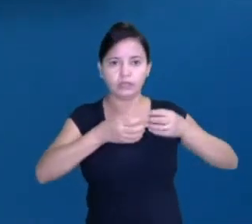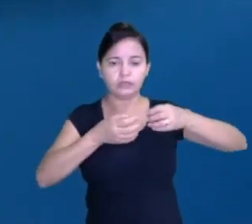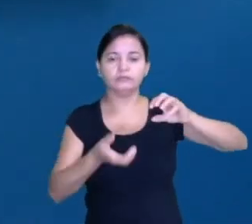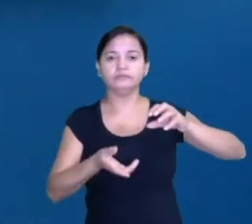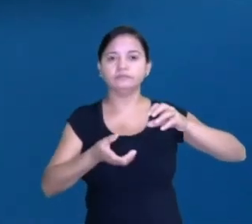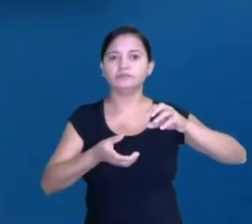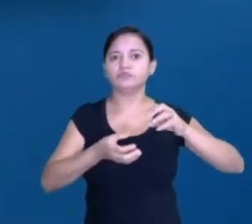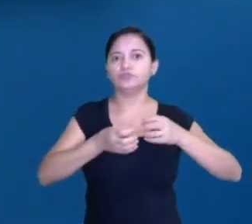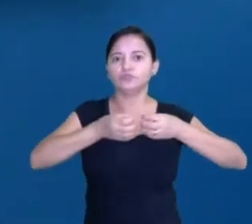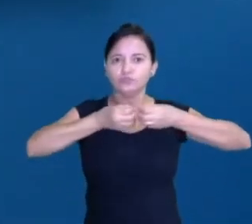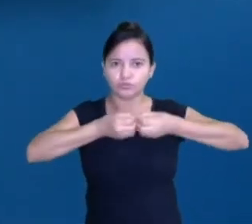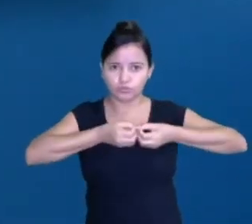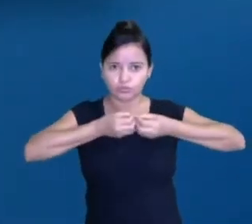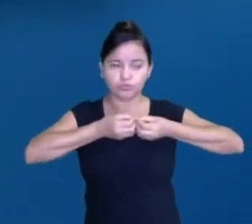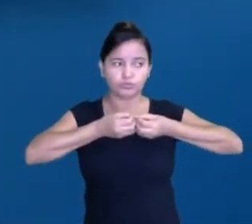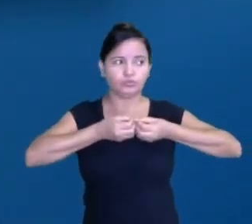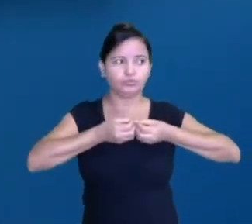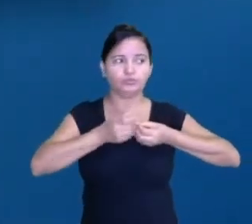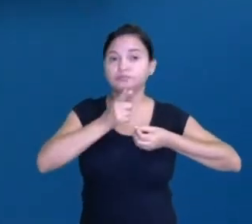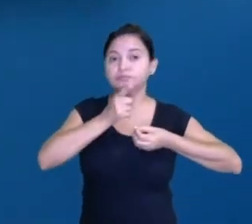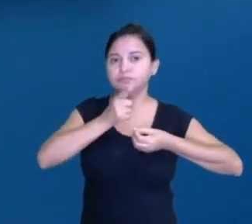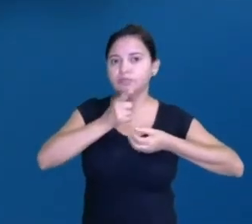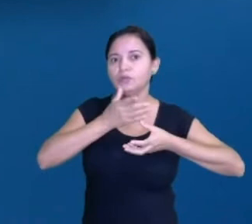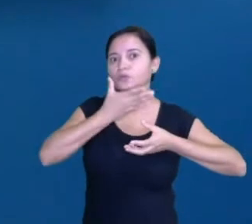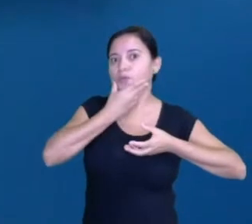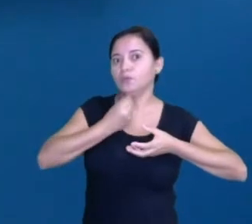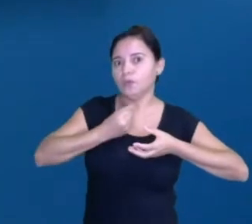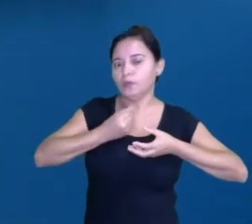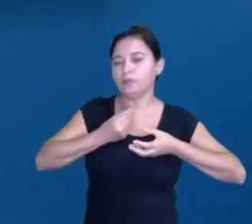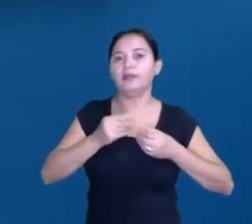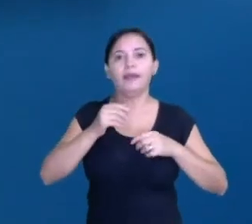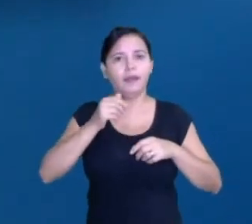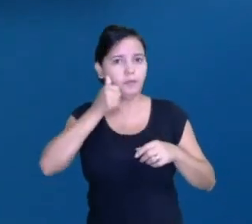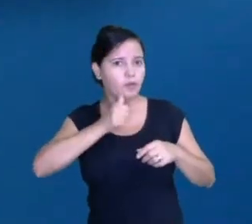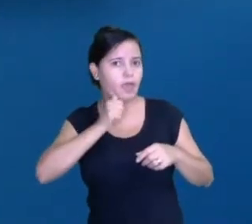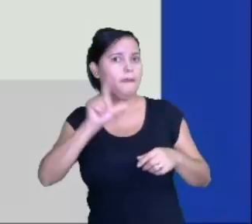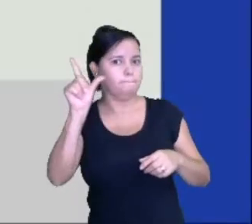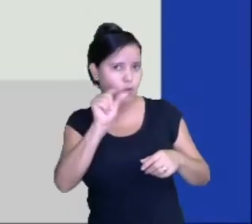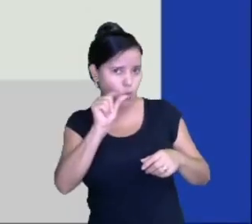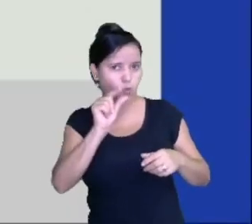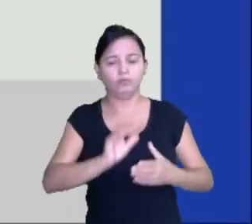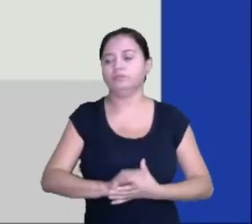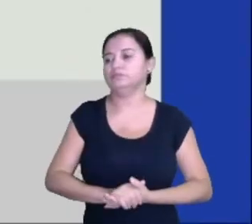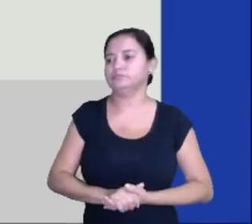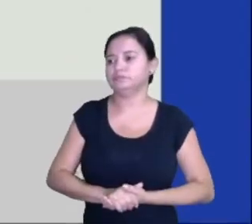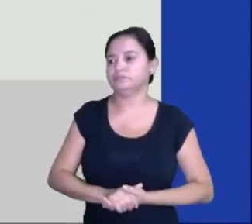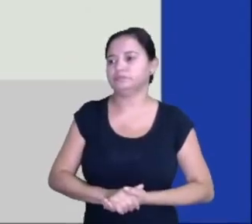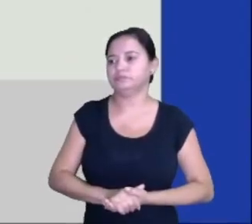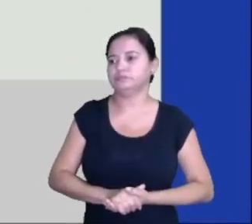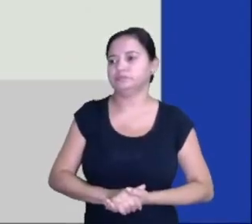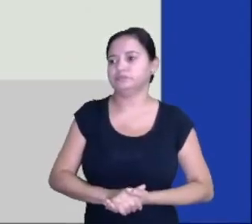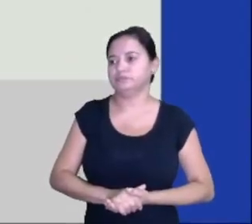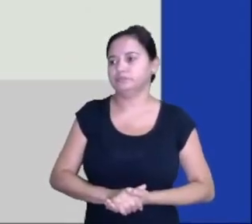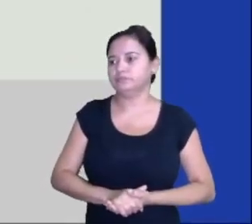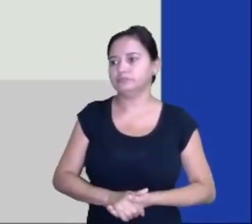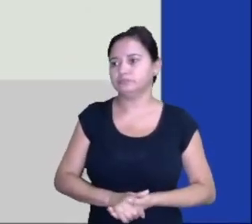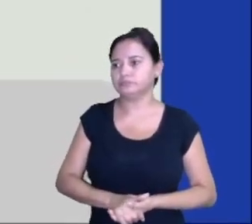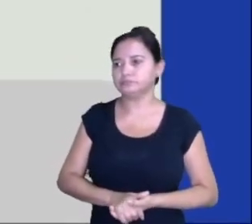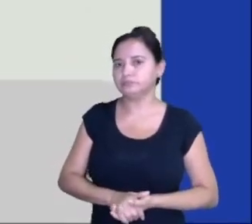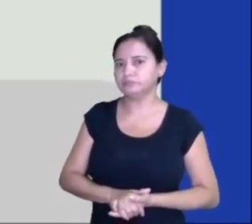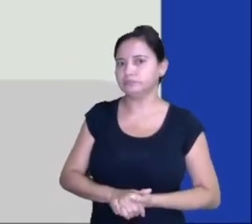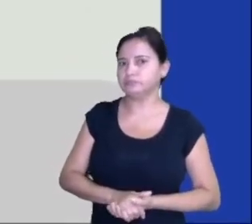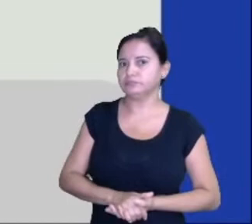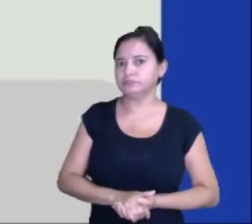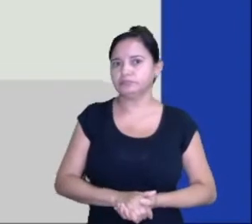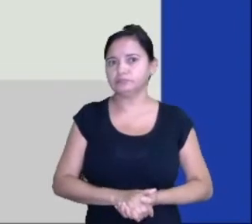testosterona, produz, só que em níveis baixíssimos, tá? Próximo slide, por favor. Agora a gente vai falar